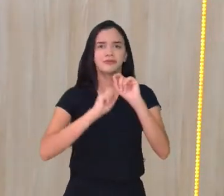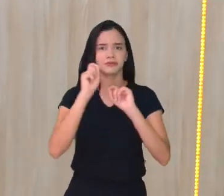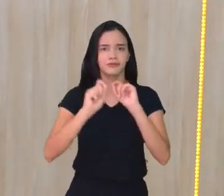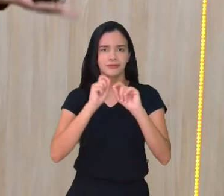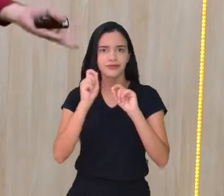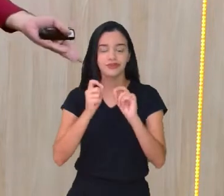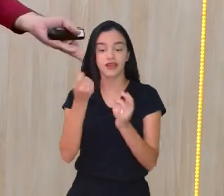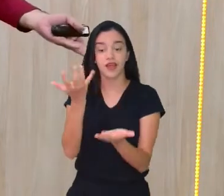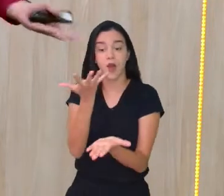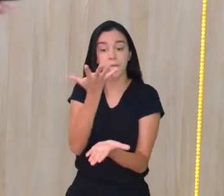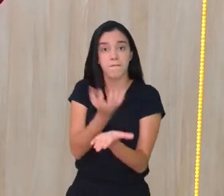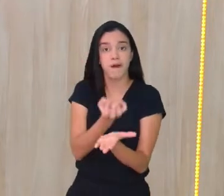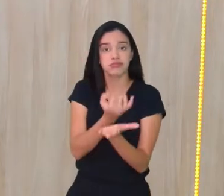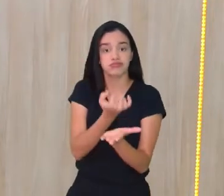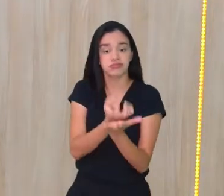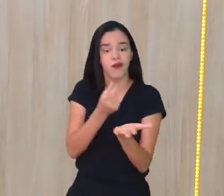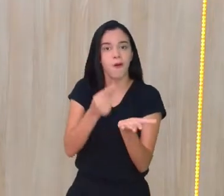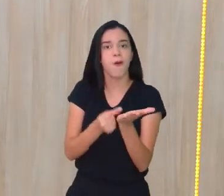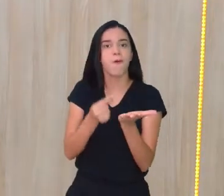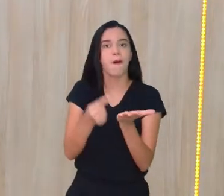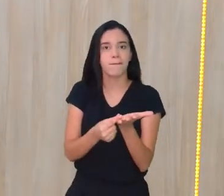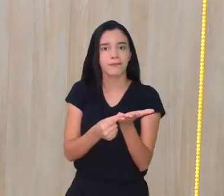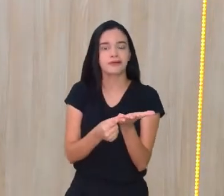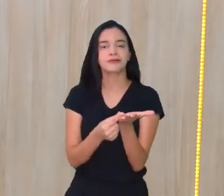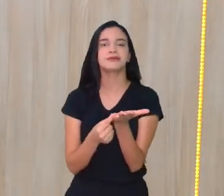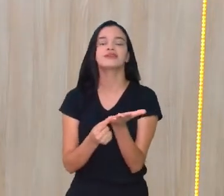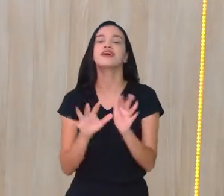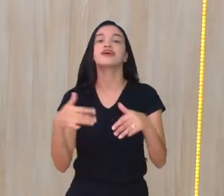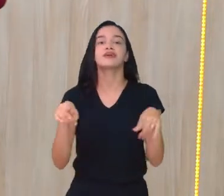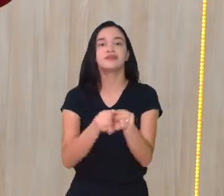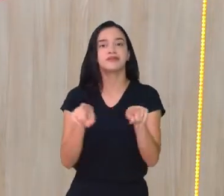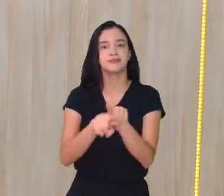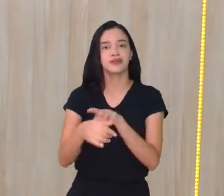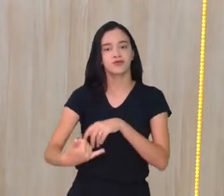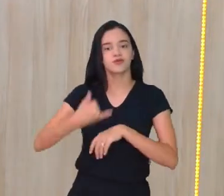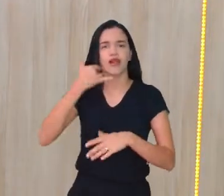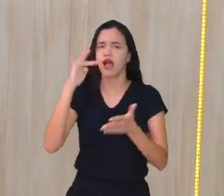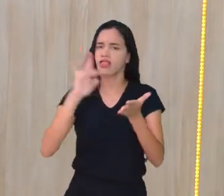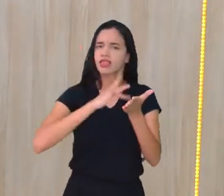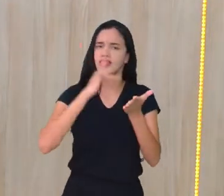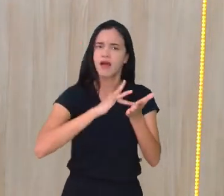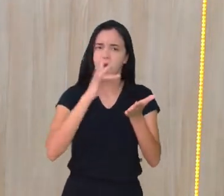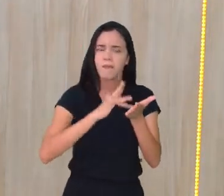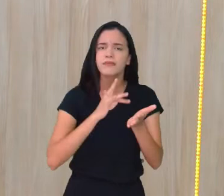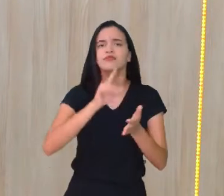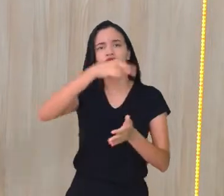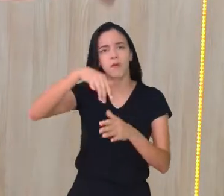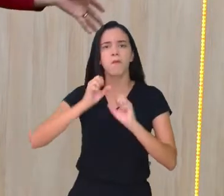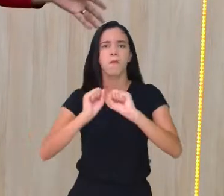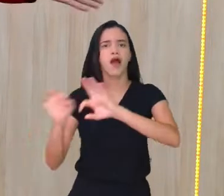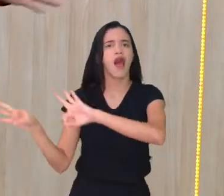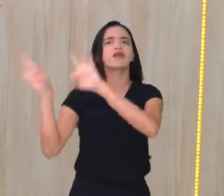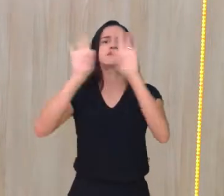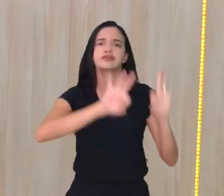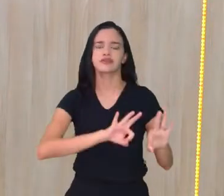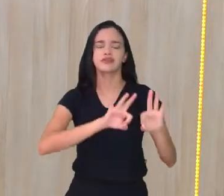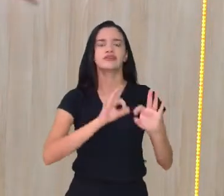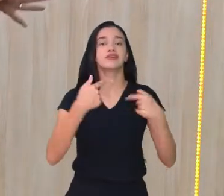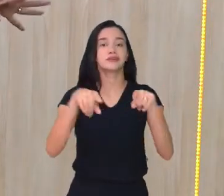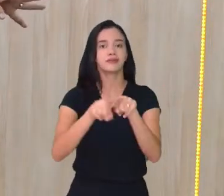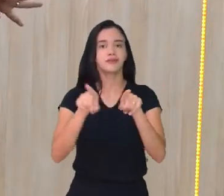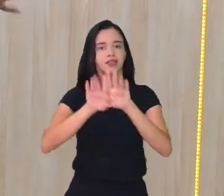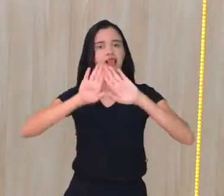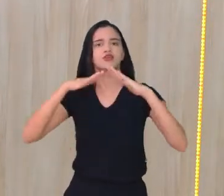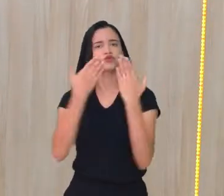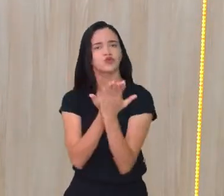instalar o Educa Recife, que é na sua mão, no seu celular, tablet. Você pode assistir aonde quiser, na sua escola